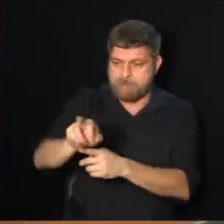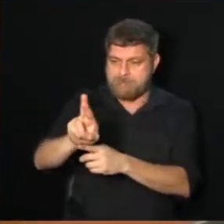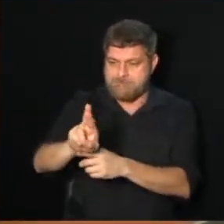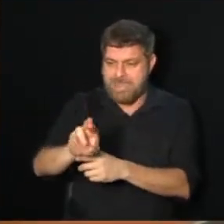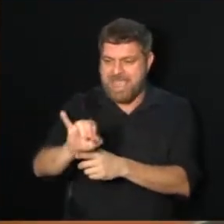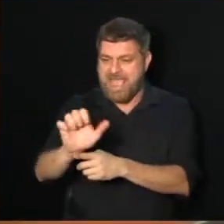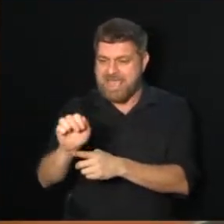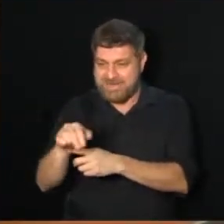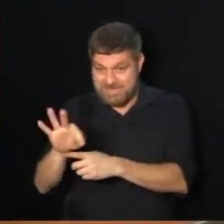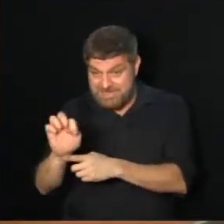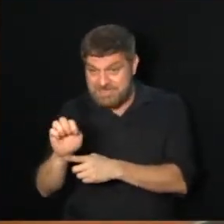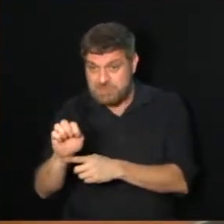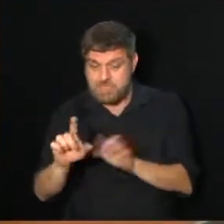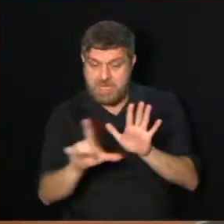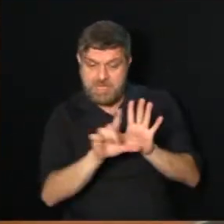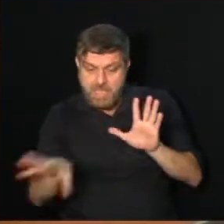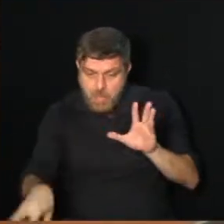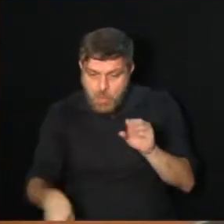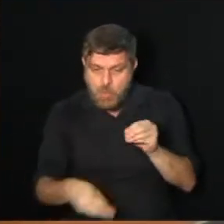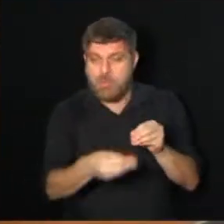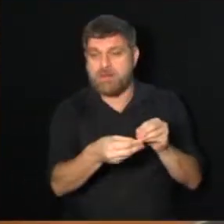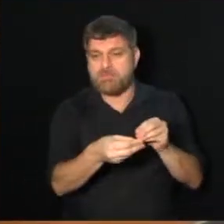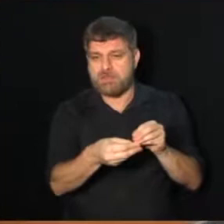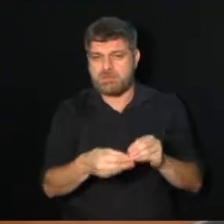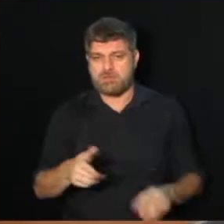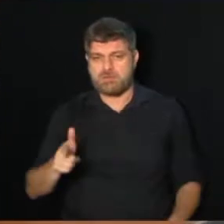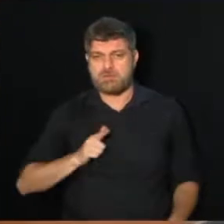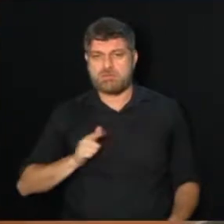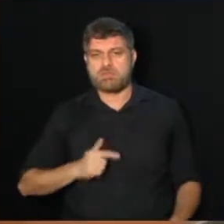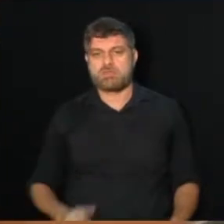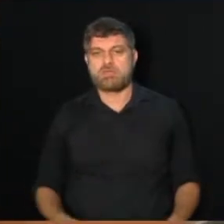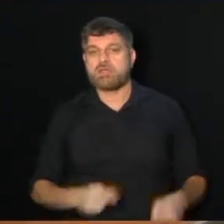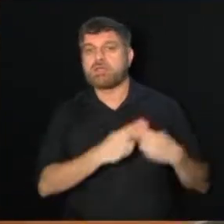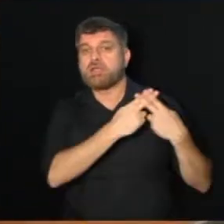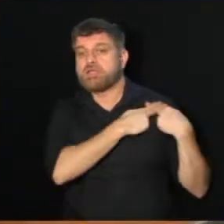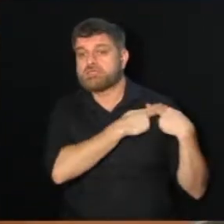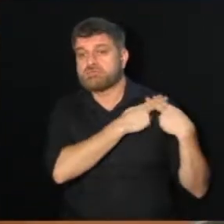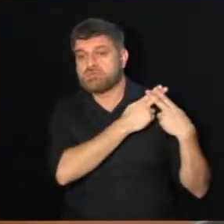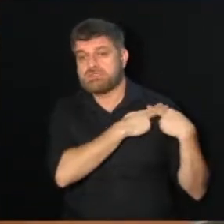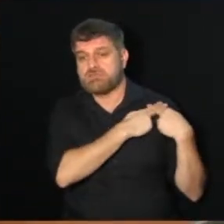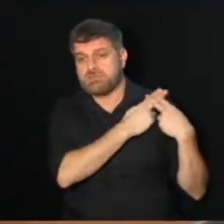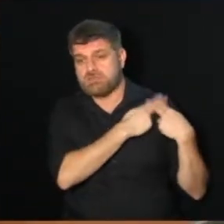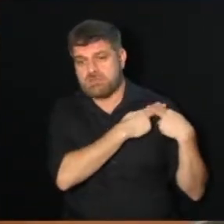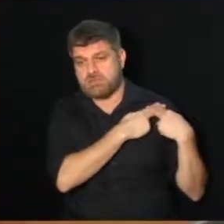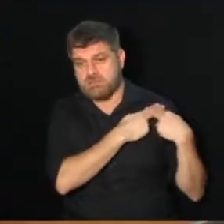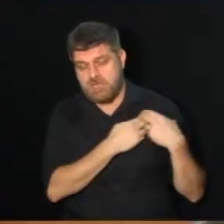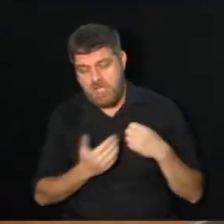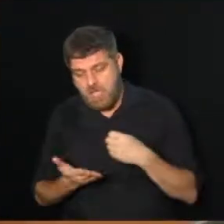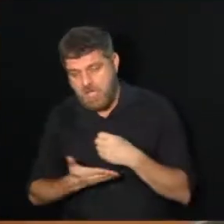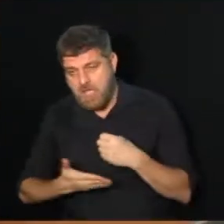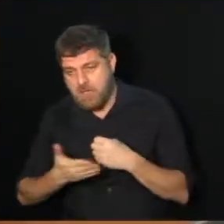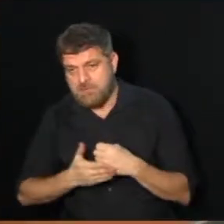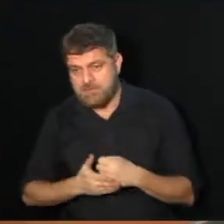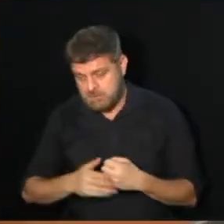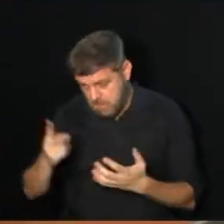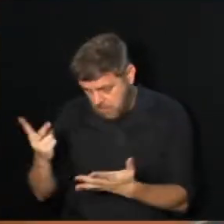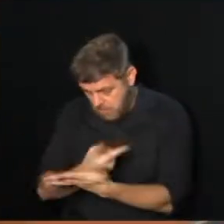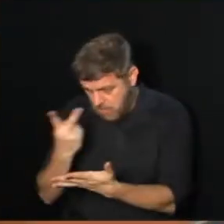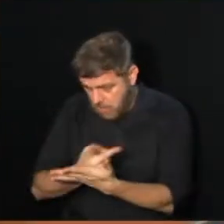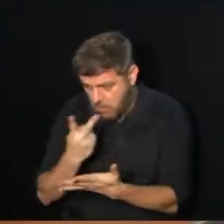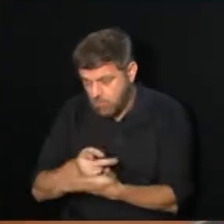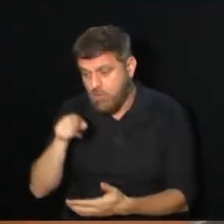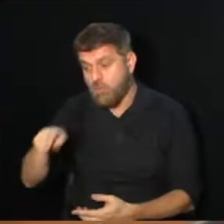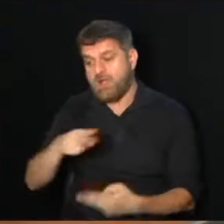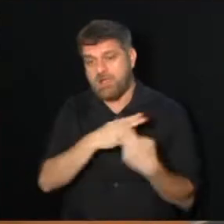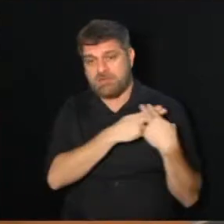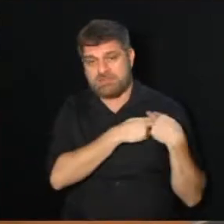lei. Então, por exemplo, o princípio corresponsabilidade, né? O princípio reparação de danos,